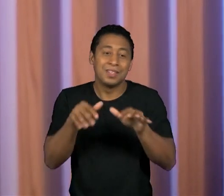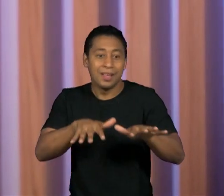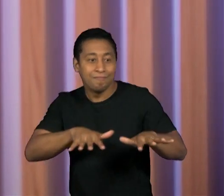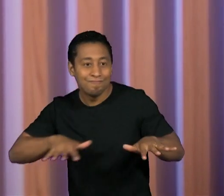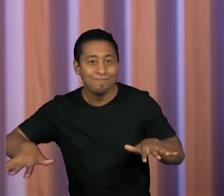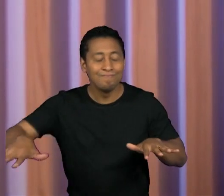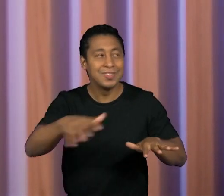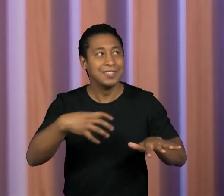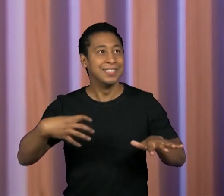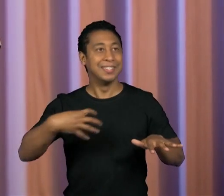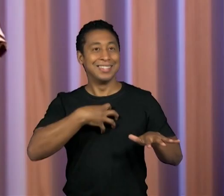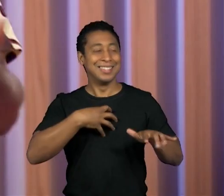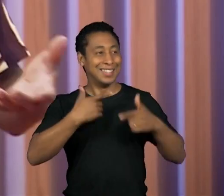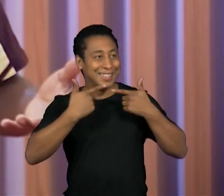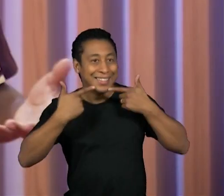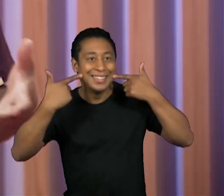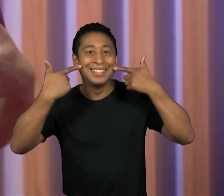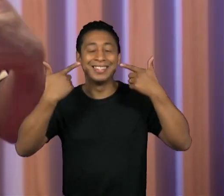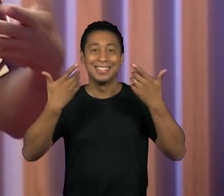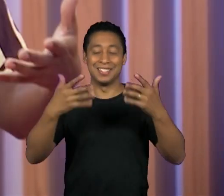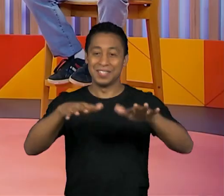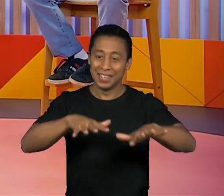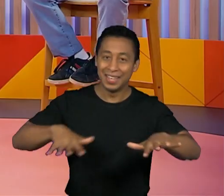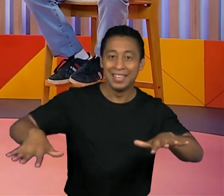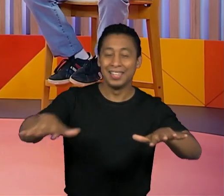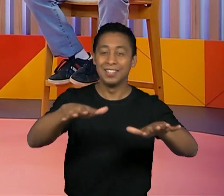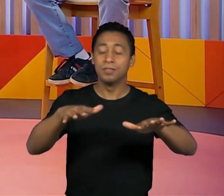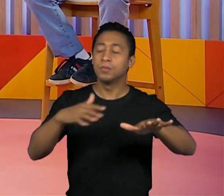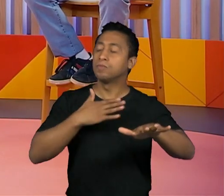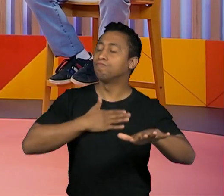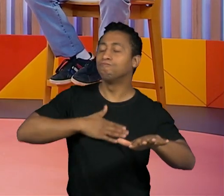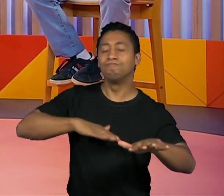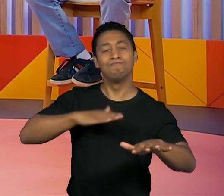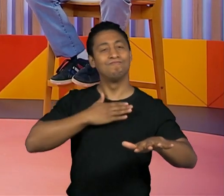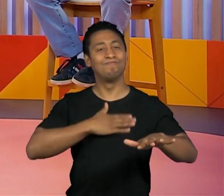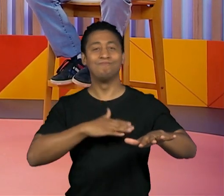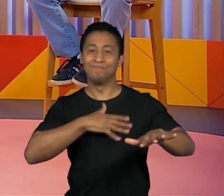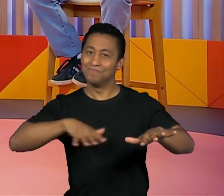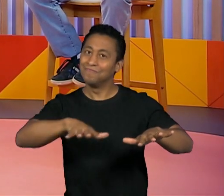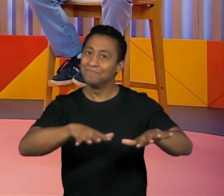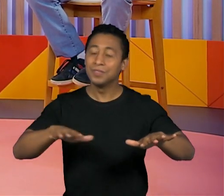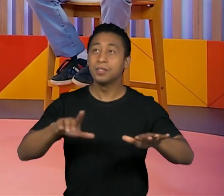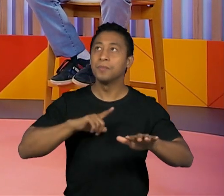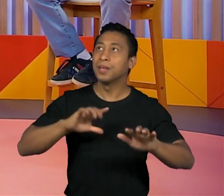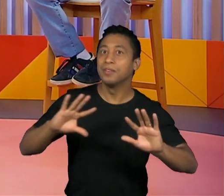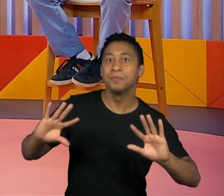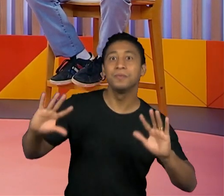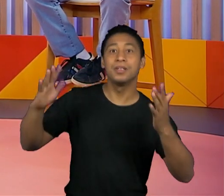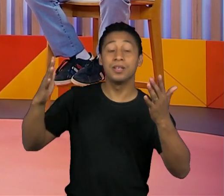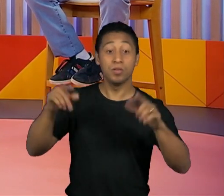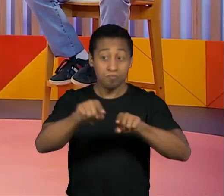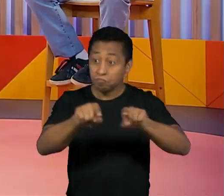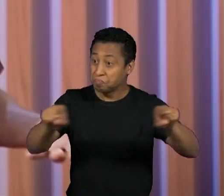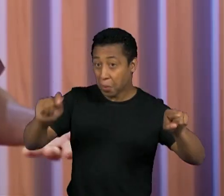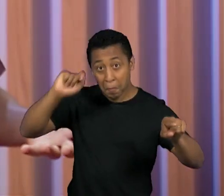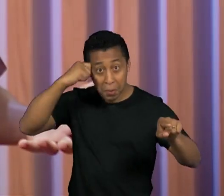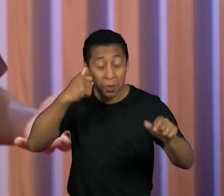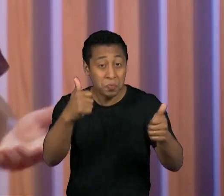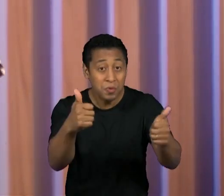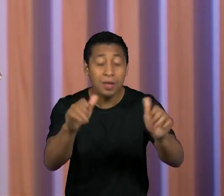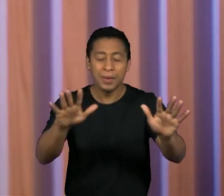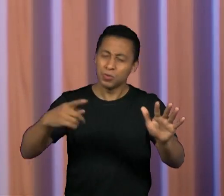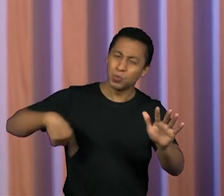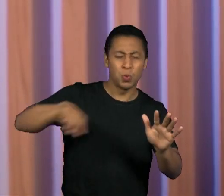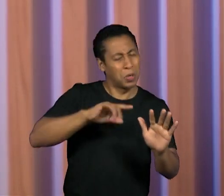ambiente, vamos chamar de um ambiente mais tranquilo, até mais festivo. Nós somos um povo preto, né? A gente é mais